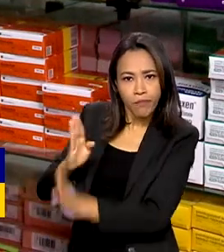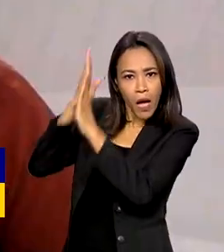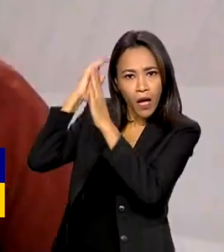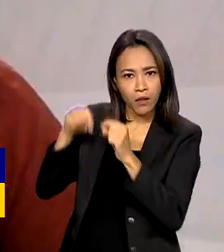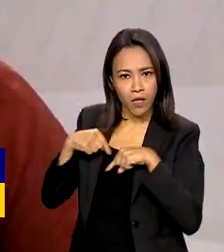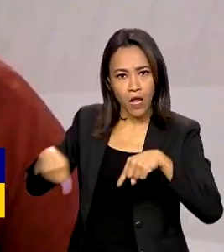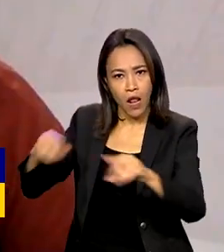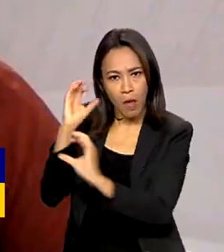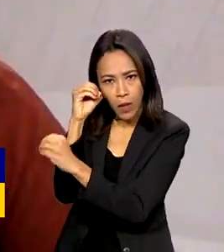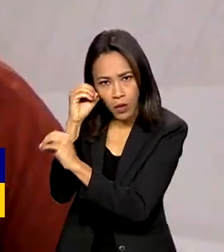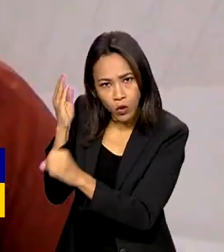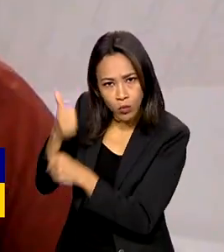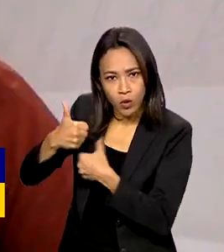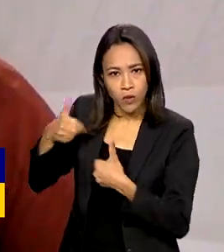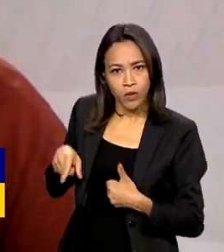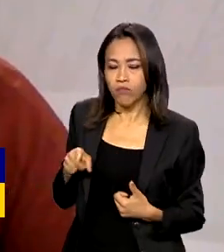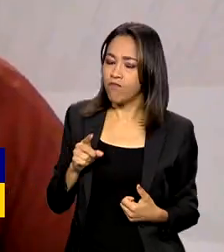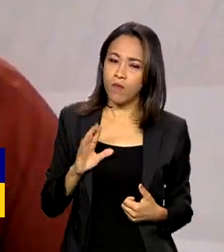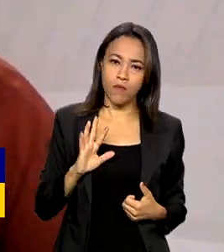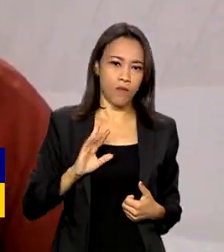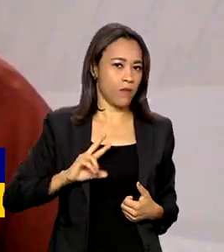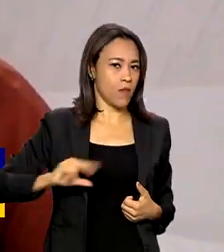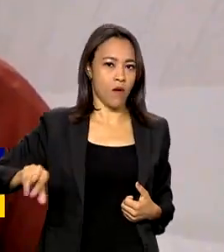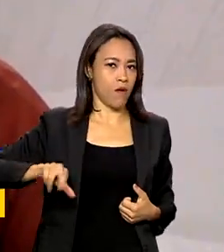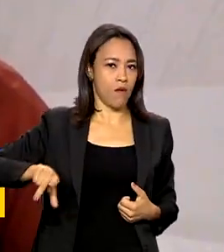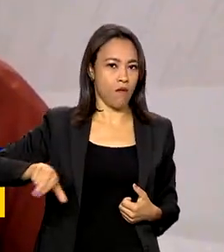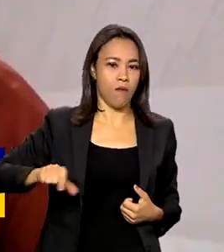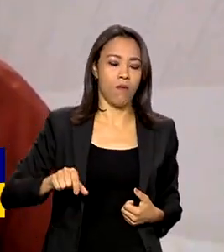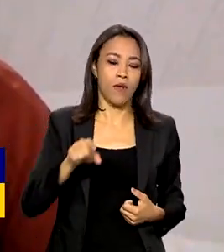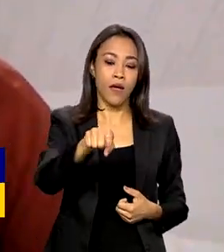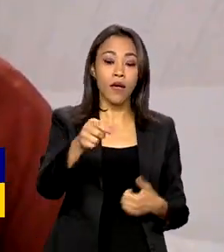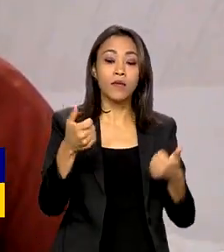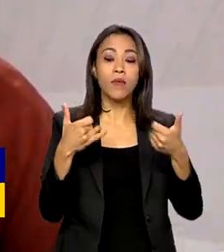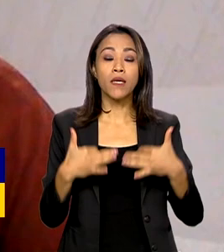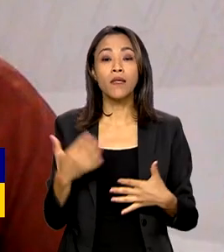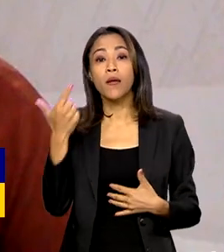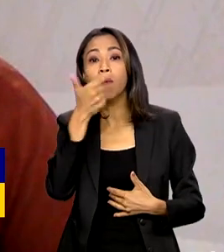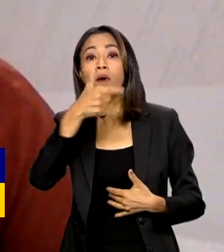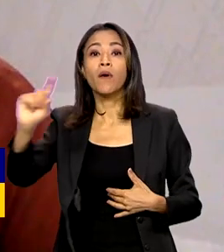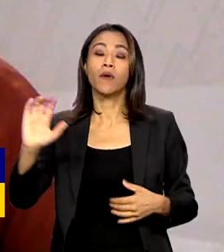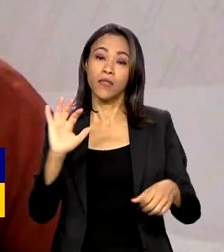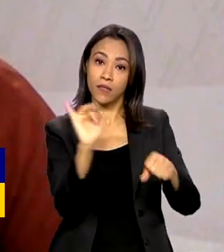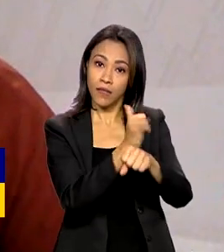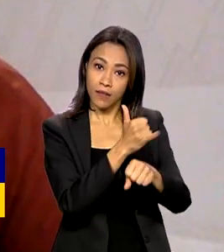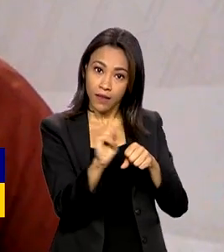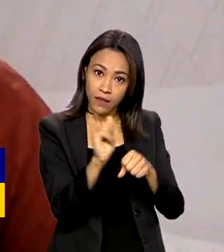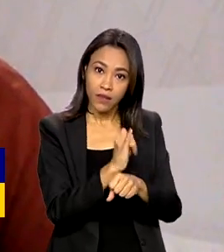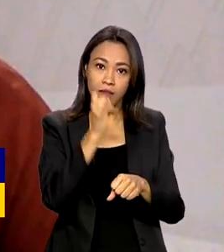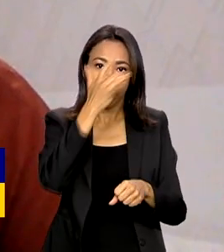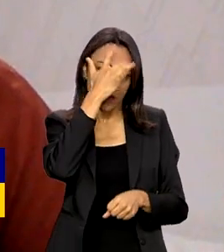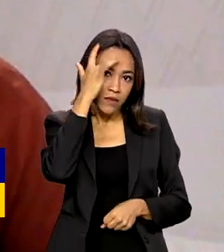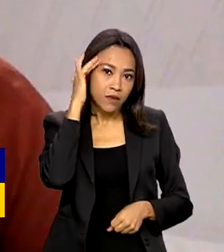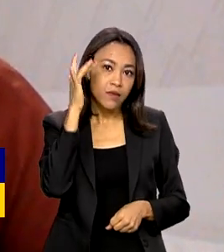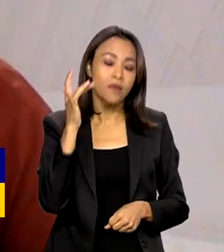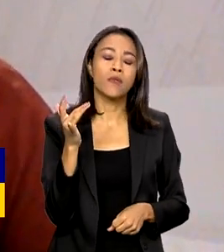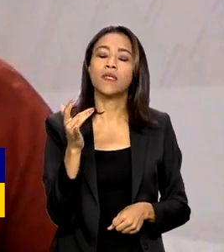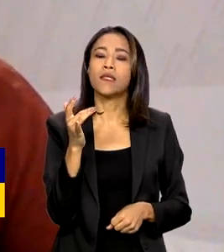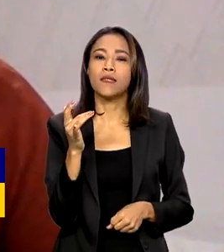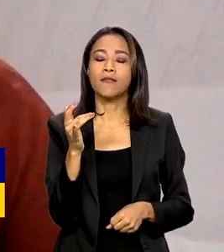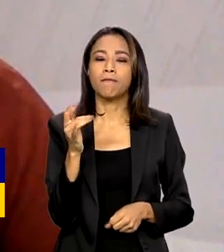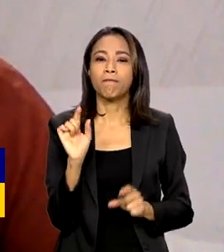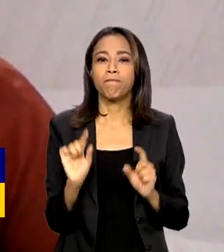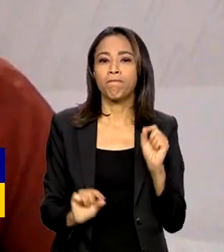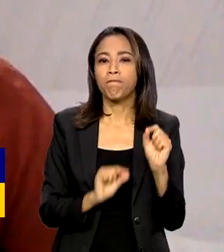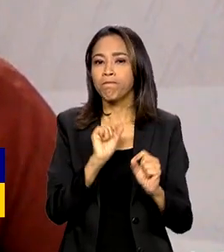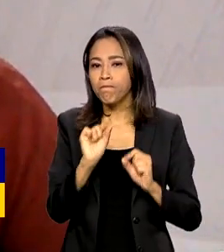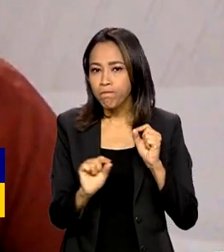é mais uma alternativa para as pessoas realizarem né